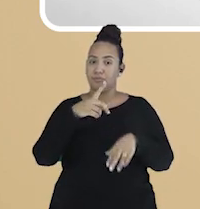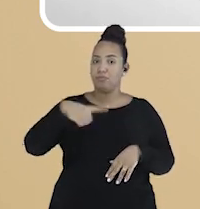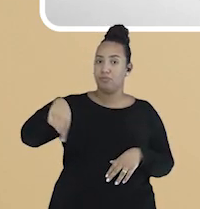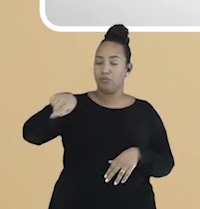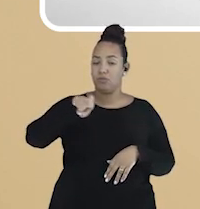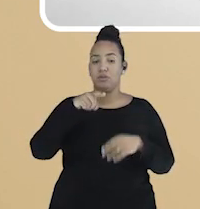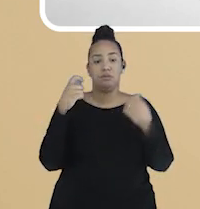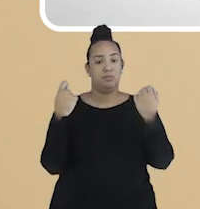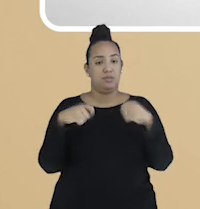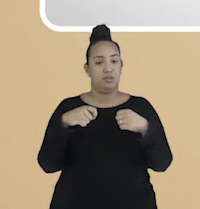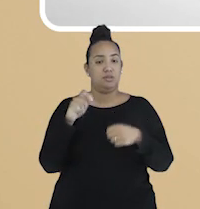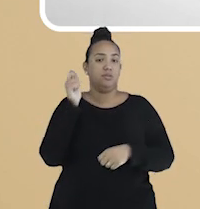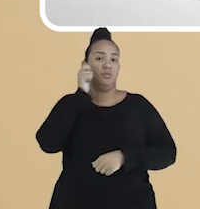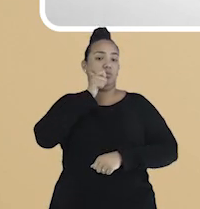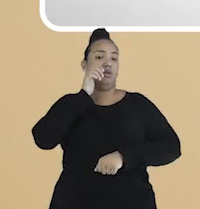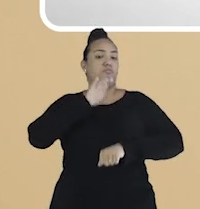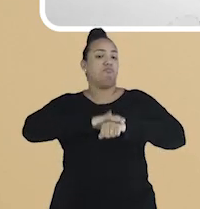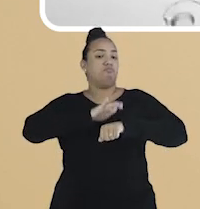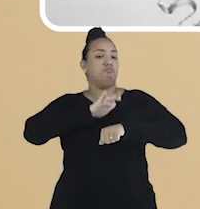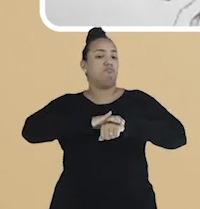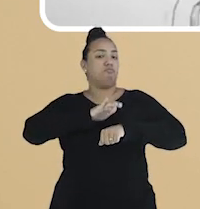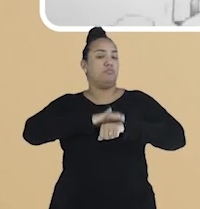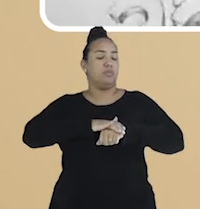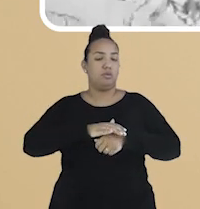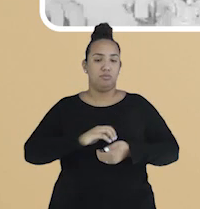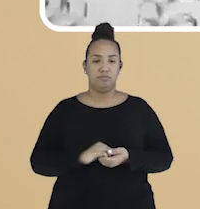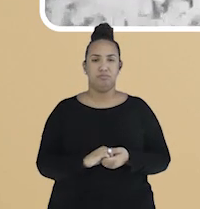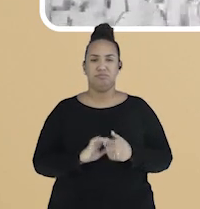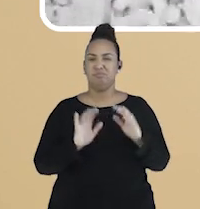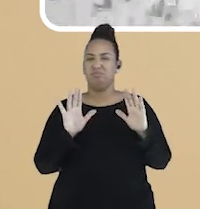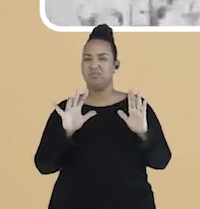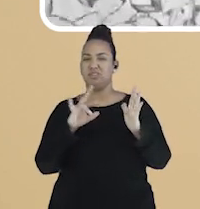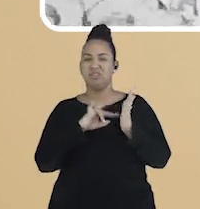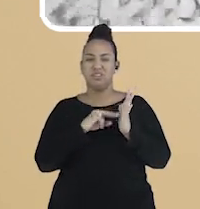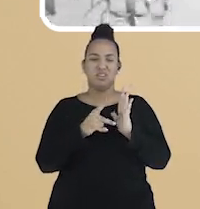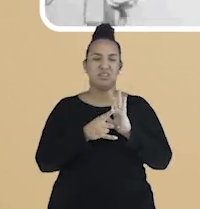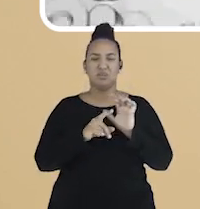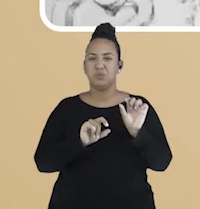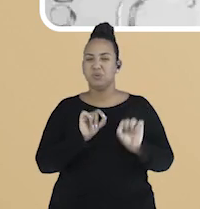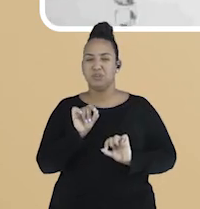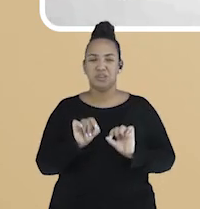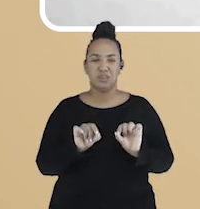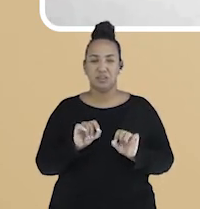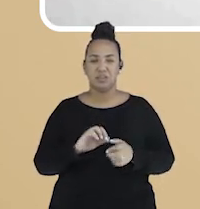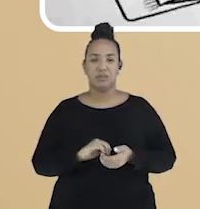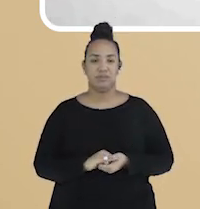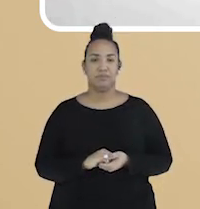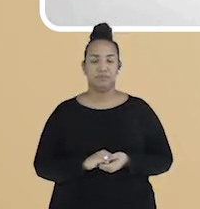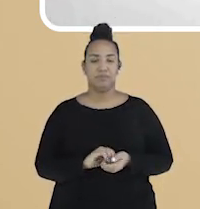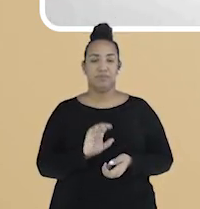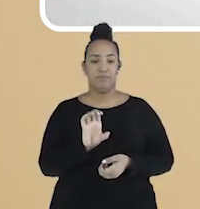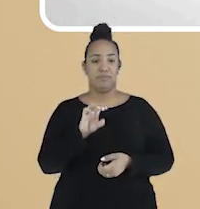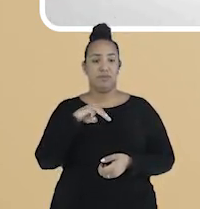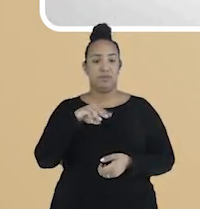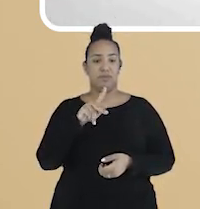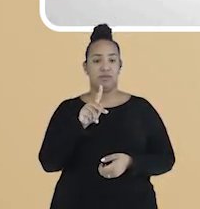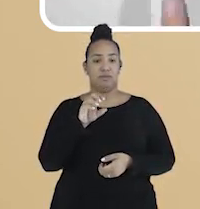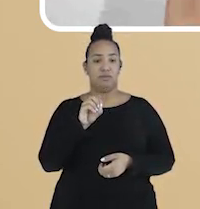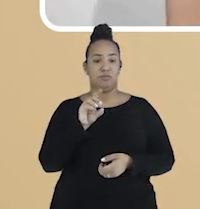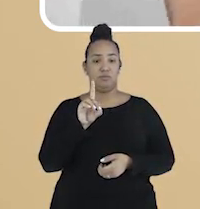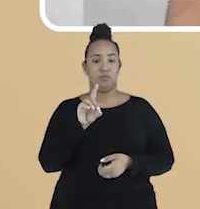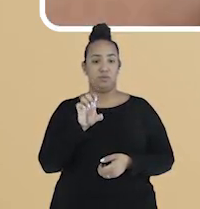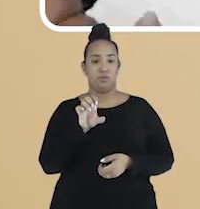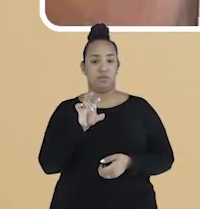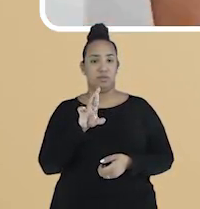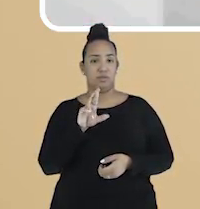devemos garantir que elas sejam empoderadas. Mas o que quer dizer empoderamento? Empoderamento